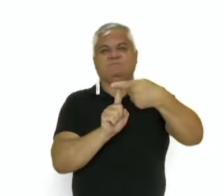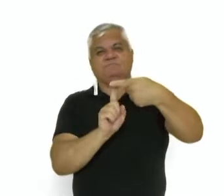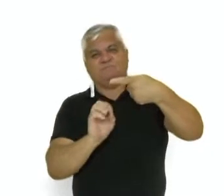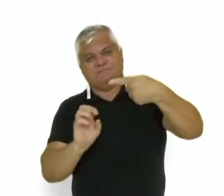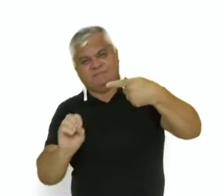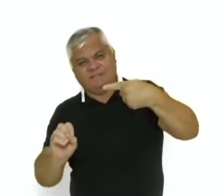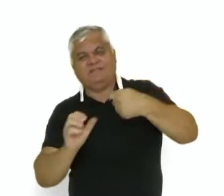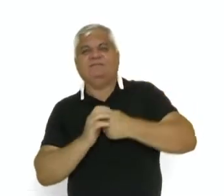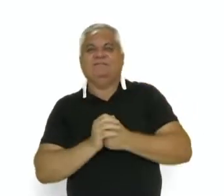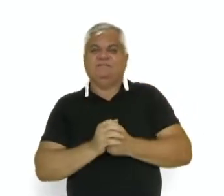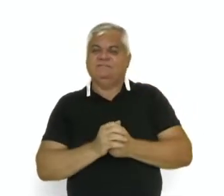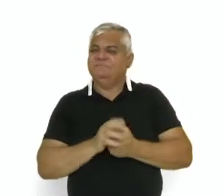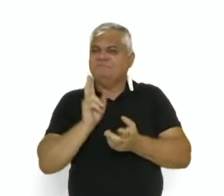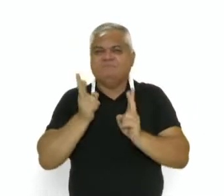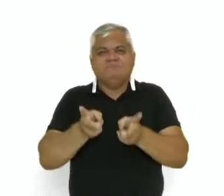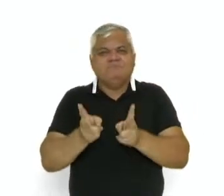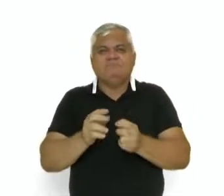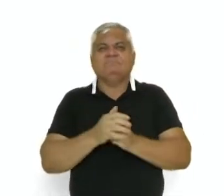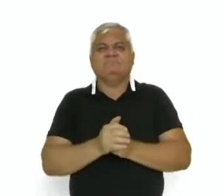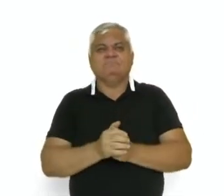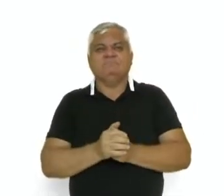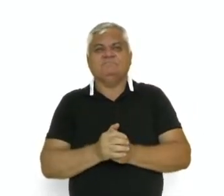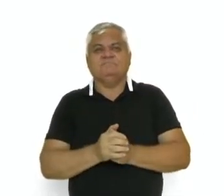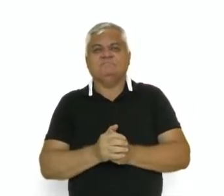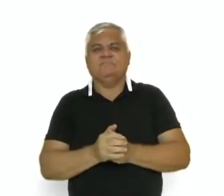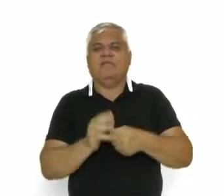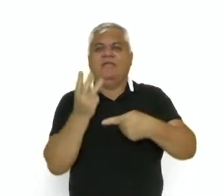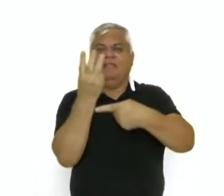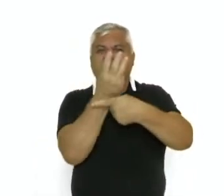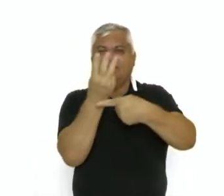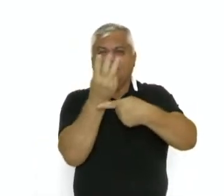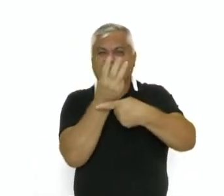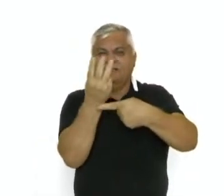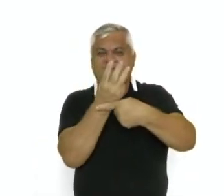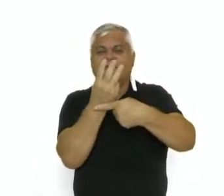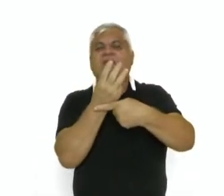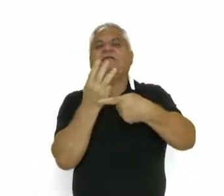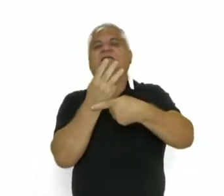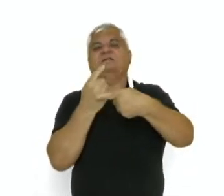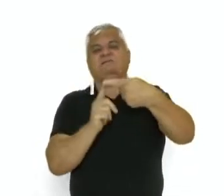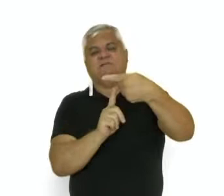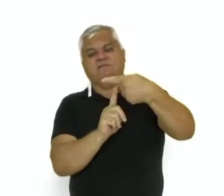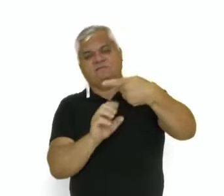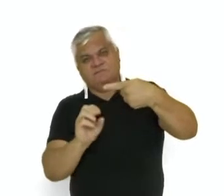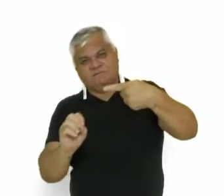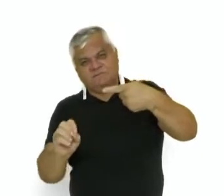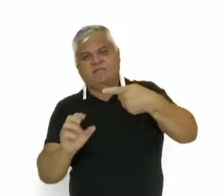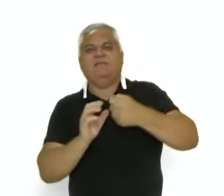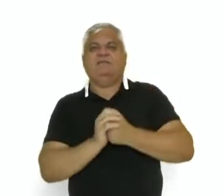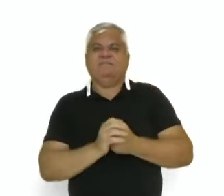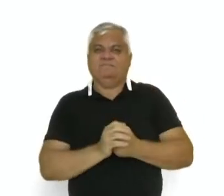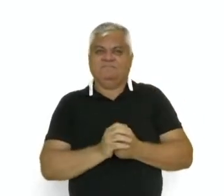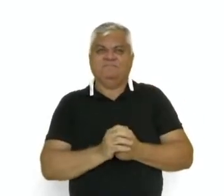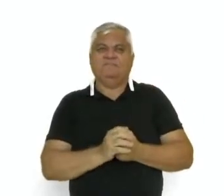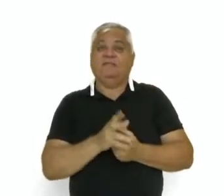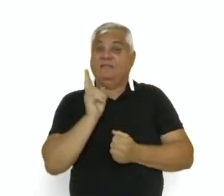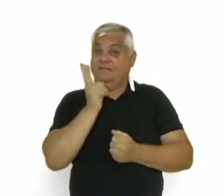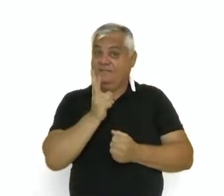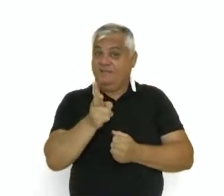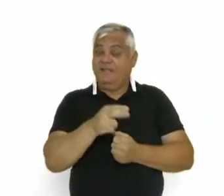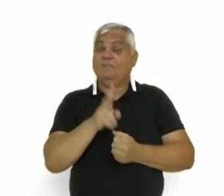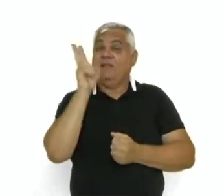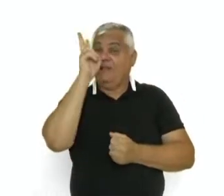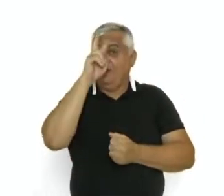sobre 100, é o que eu gasto com a lavagem de roupa. 33%, 33 dividido por 100. Lembrando de